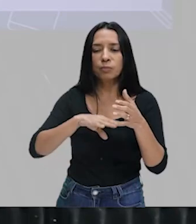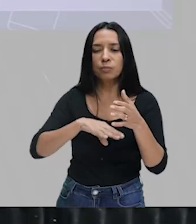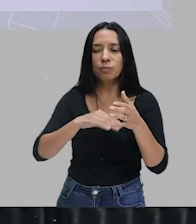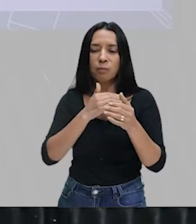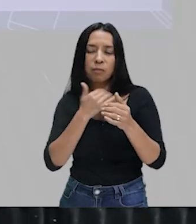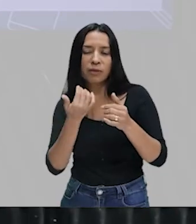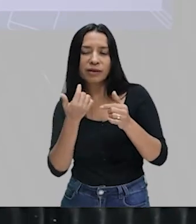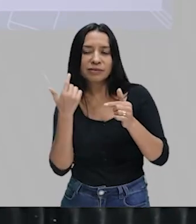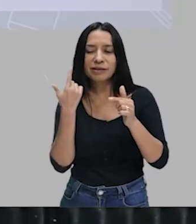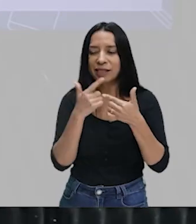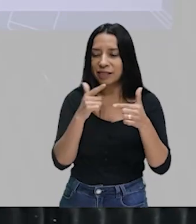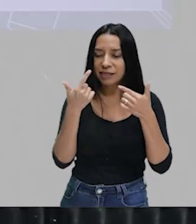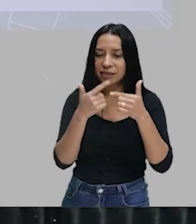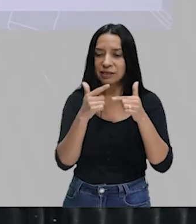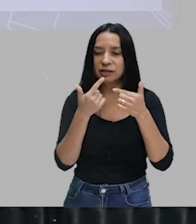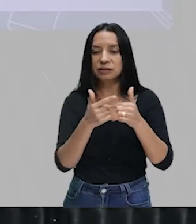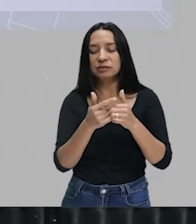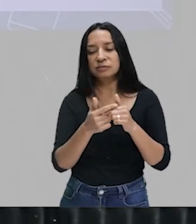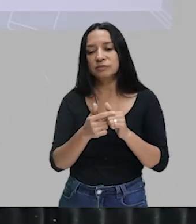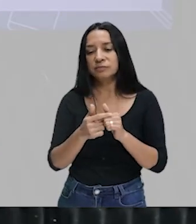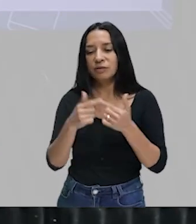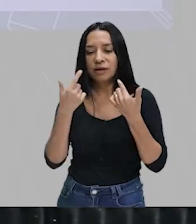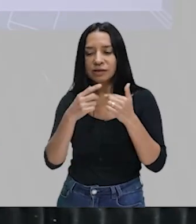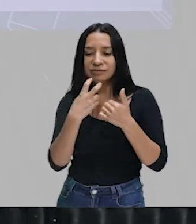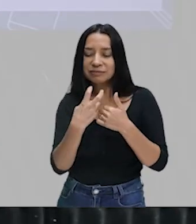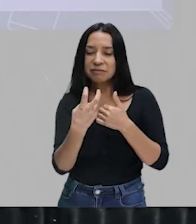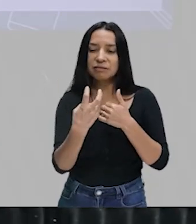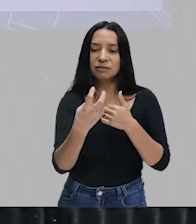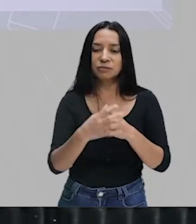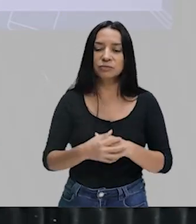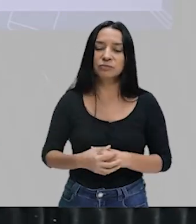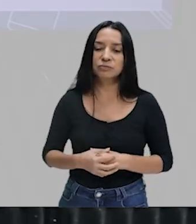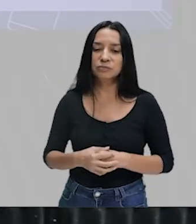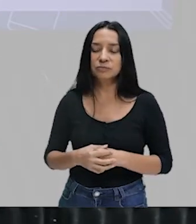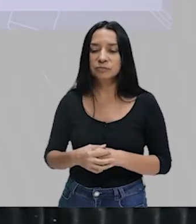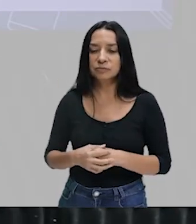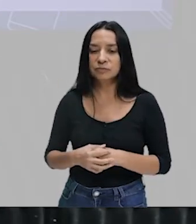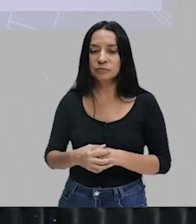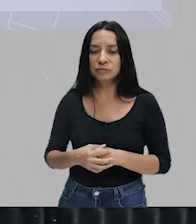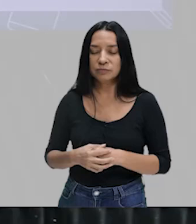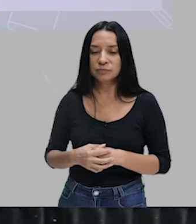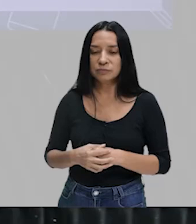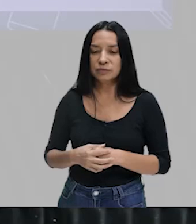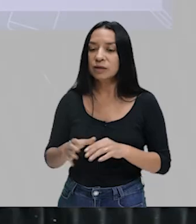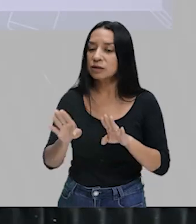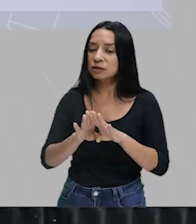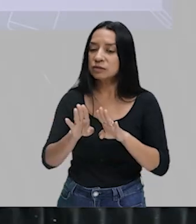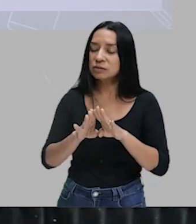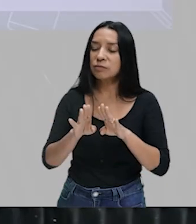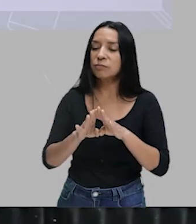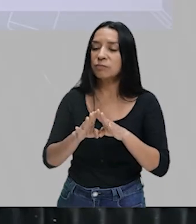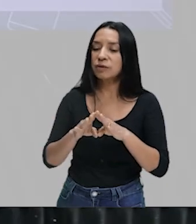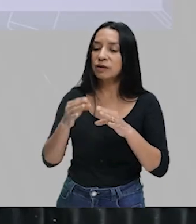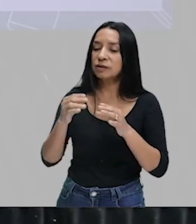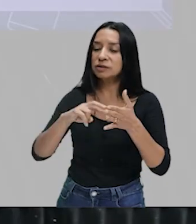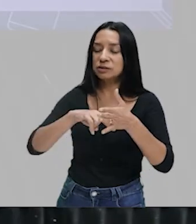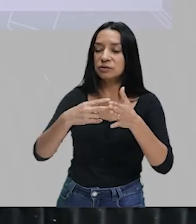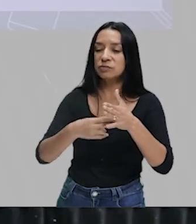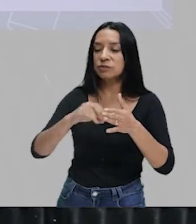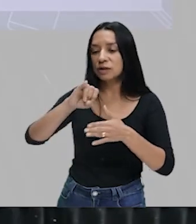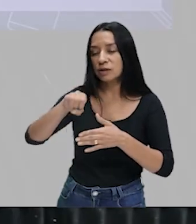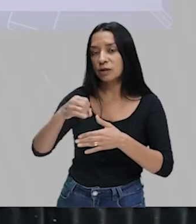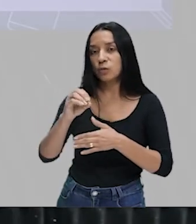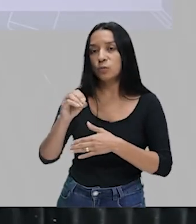morrendo de rir, tá? Ou rindo alto. LOL também é a abreviação de um jogo, né? League of Legends,